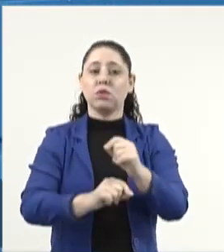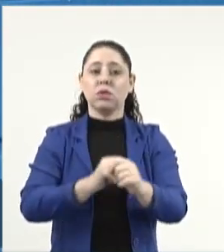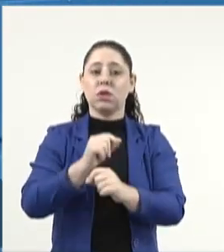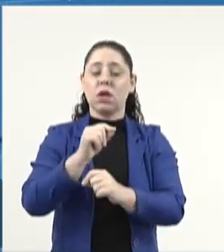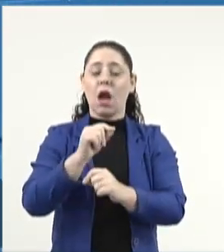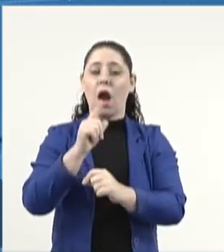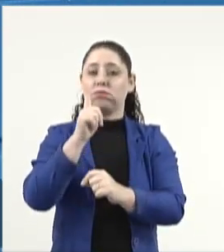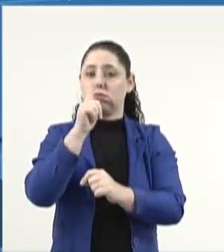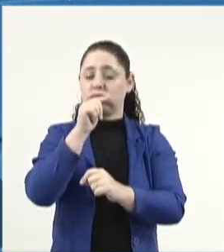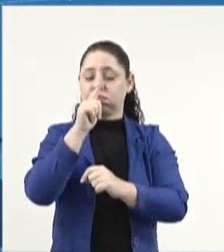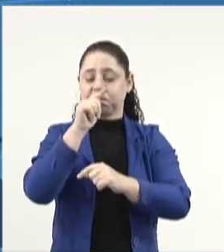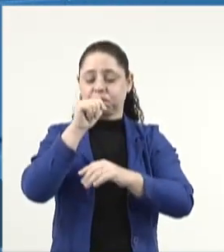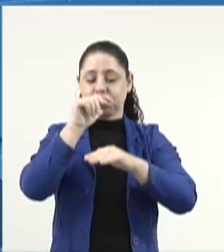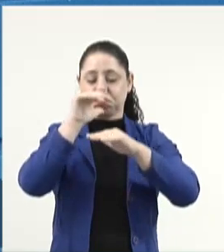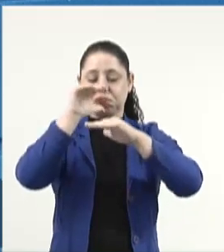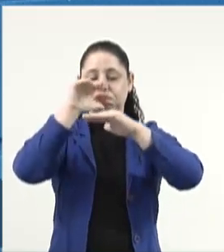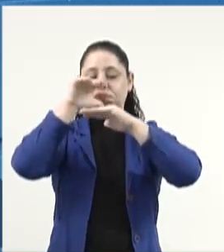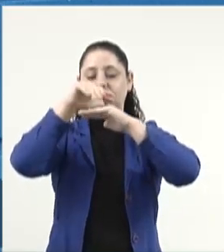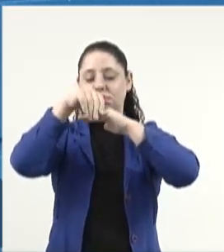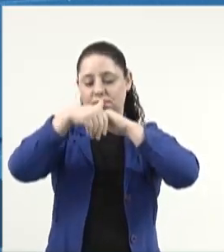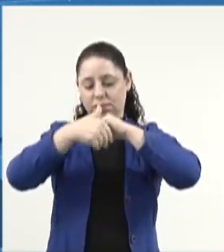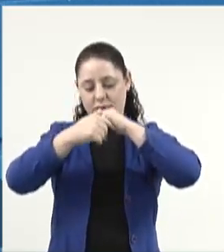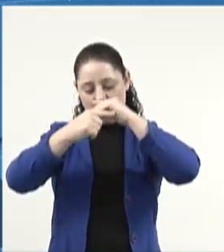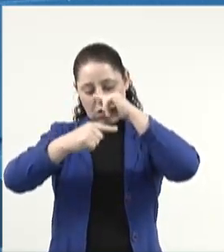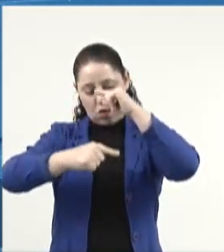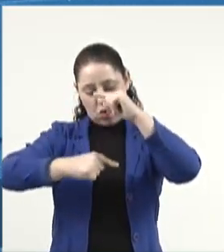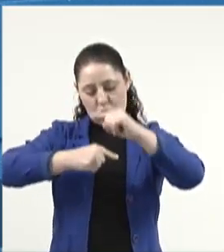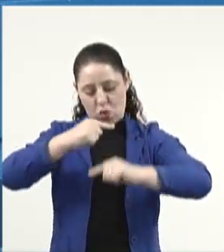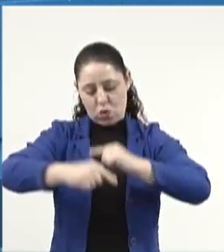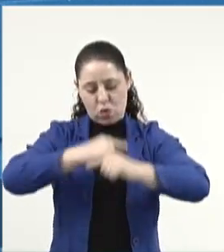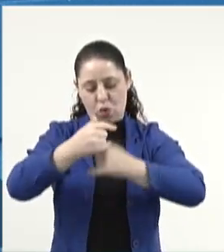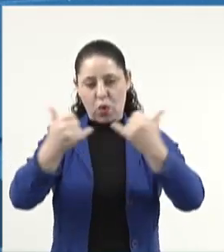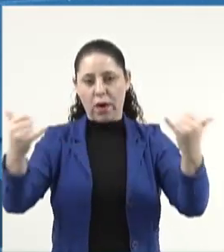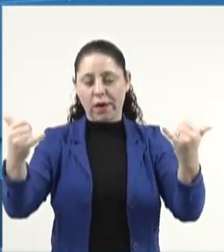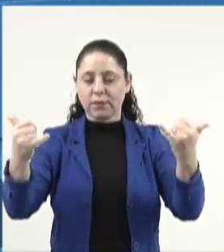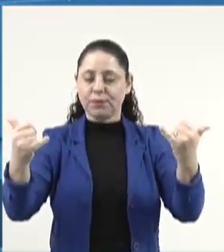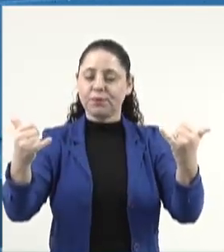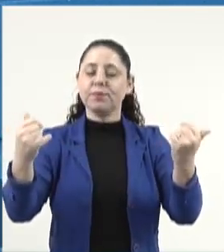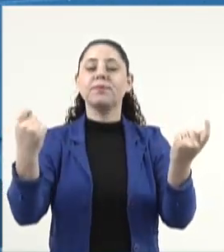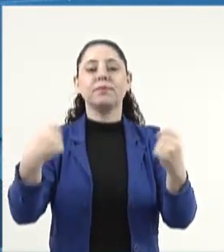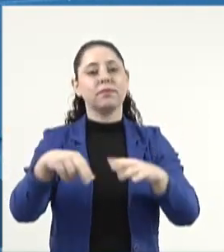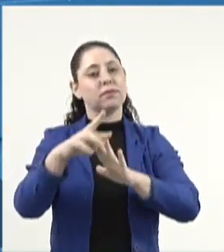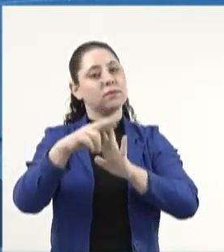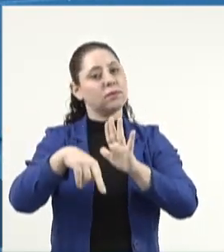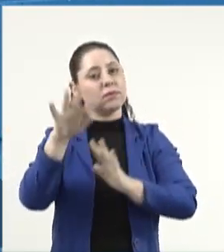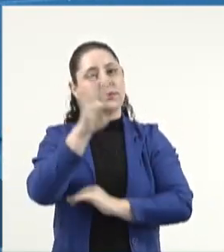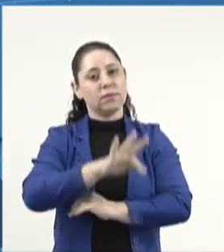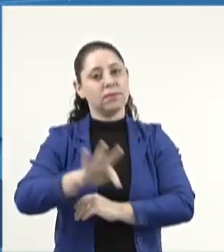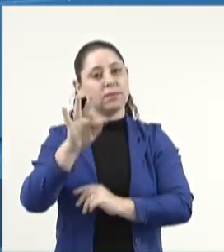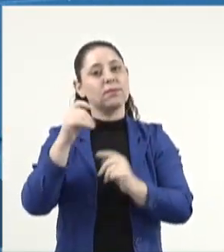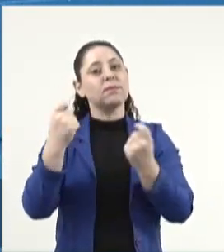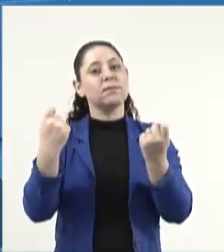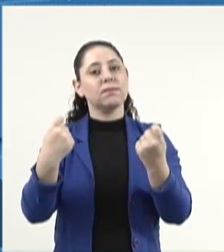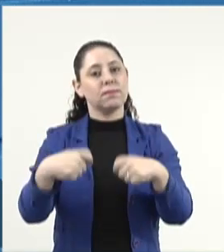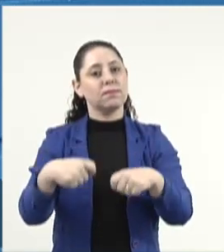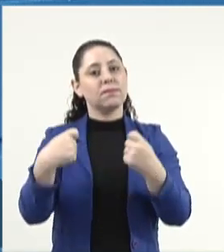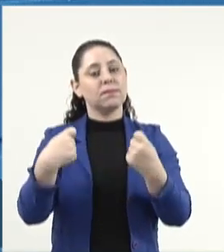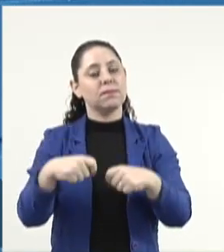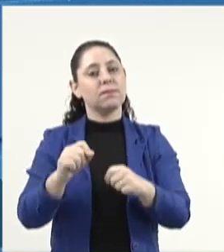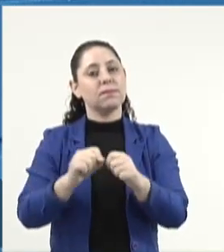as hidrelétricas, e também precisa de uma regulamentação federal, que o governo federal precisa